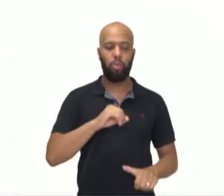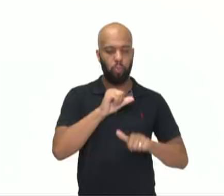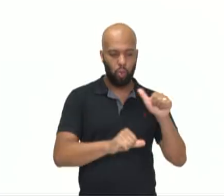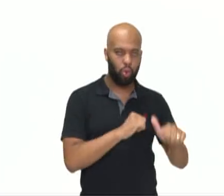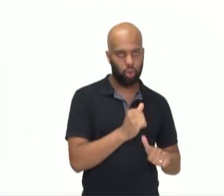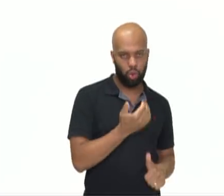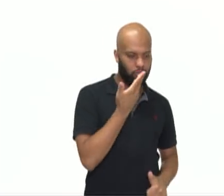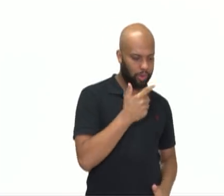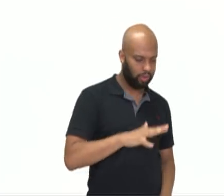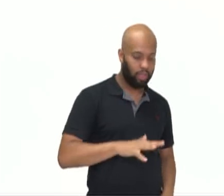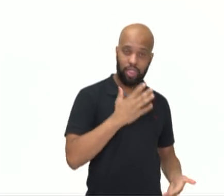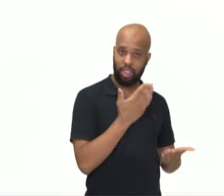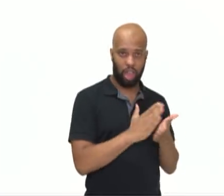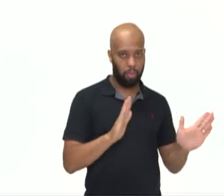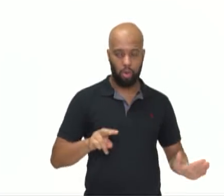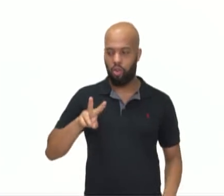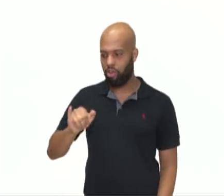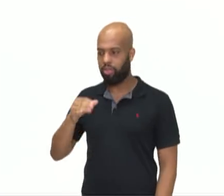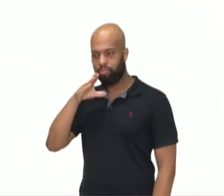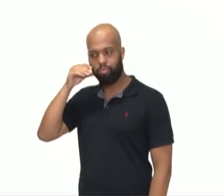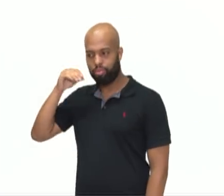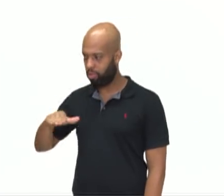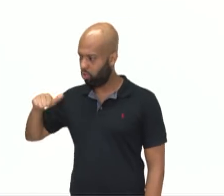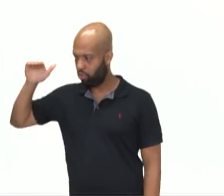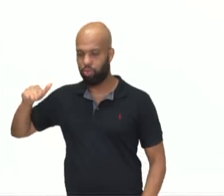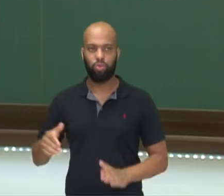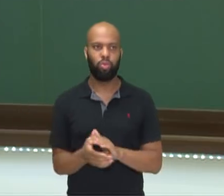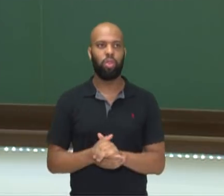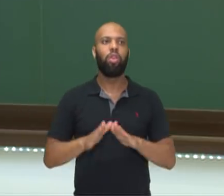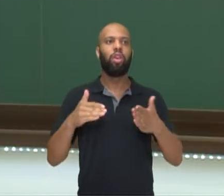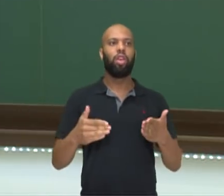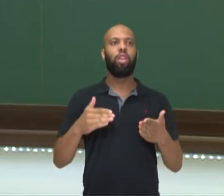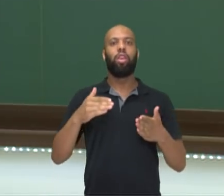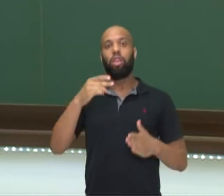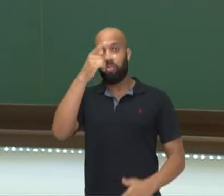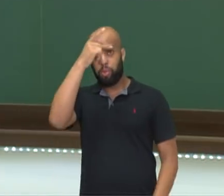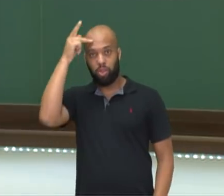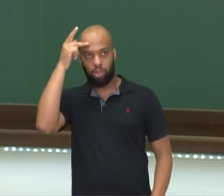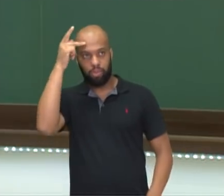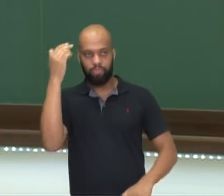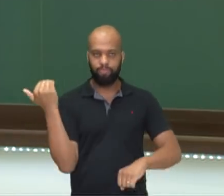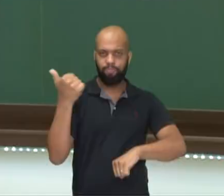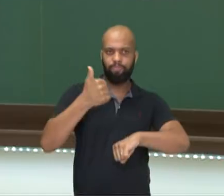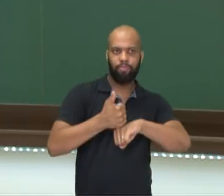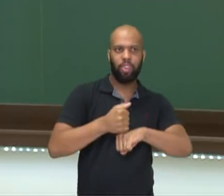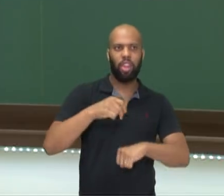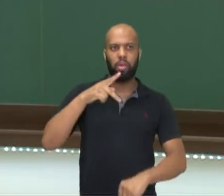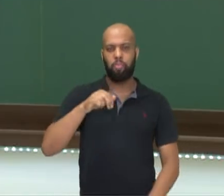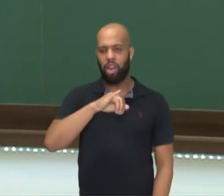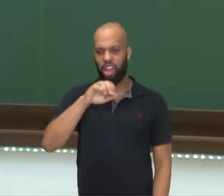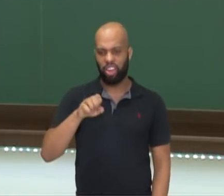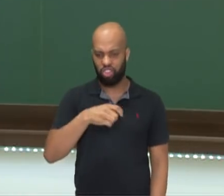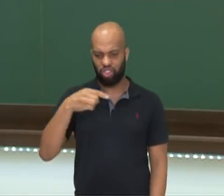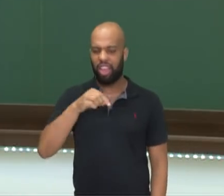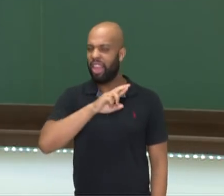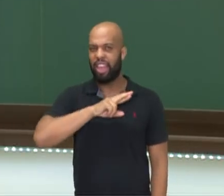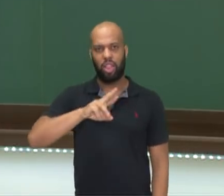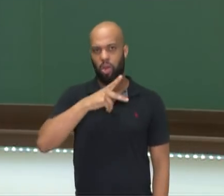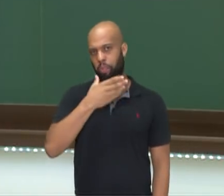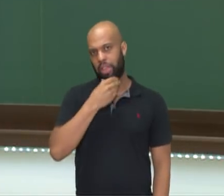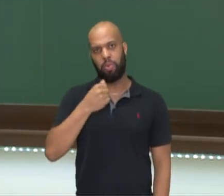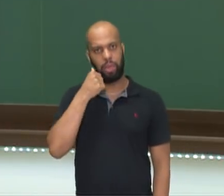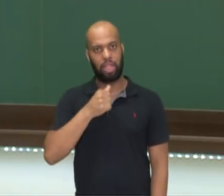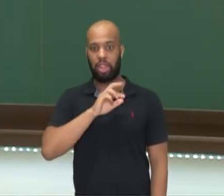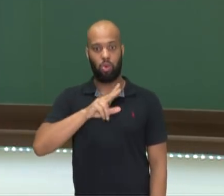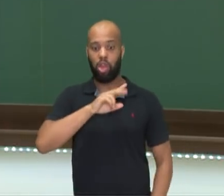da infância para a vida adulta. A iniciação que torna uma pessoa pajé, em geral, não acontece com menino, pode ser menino ou menina,